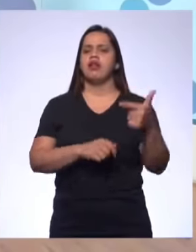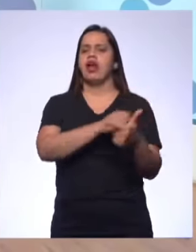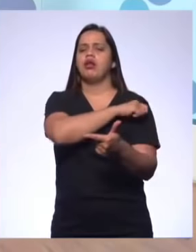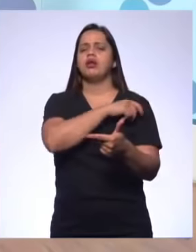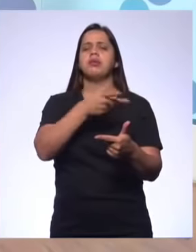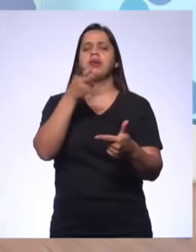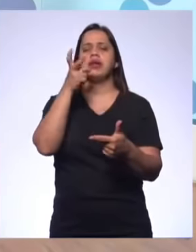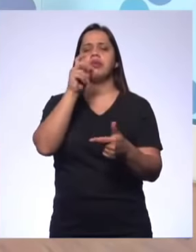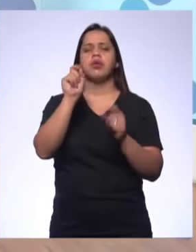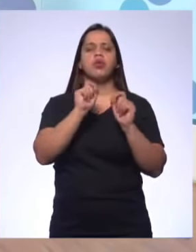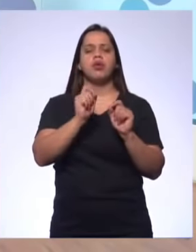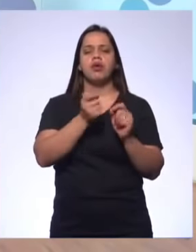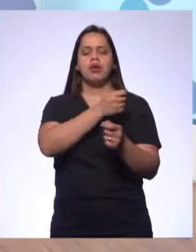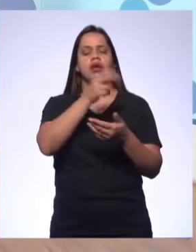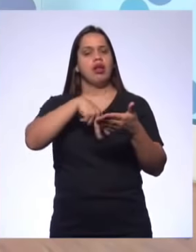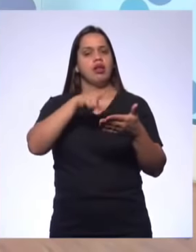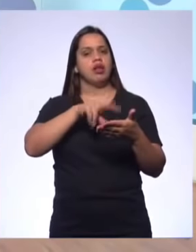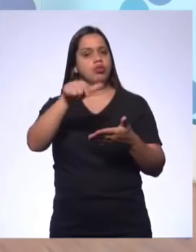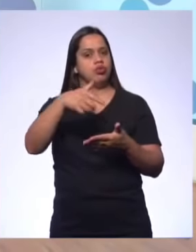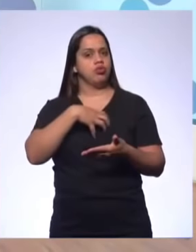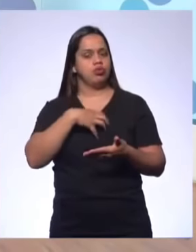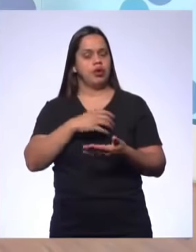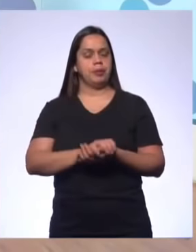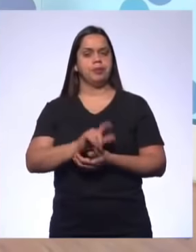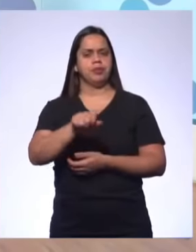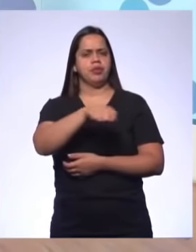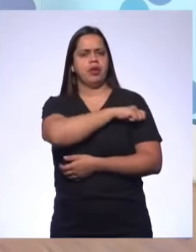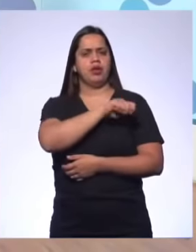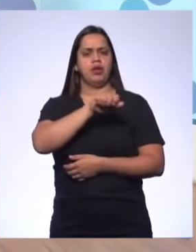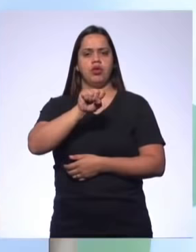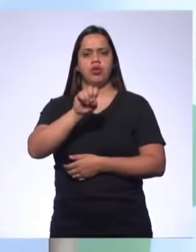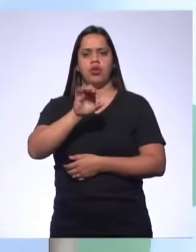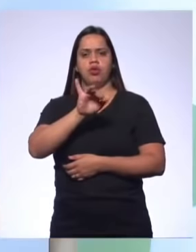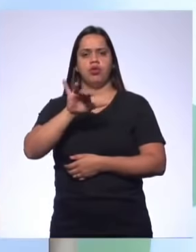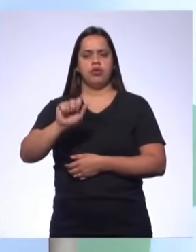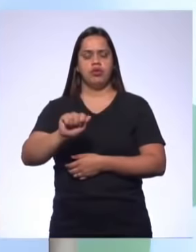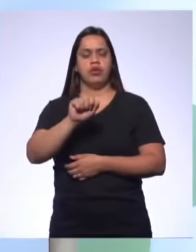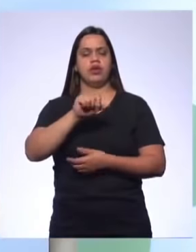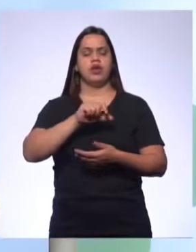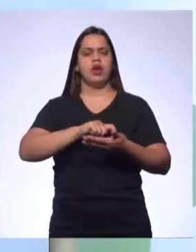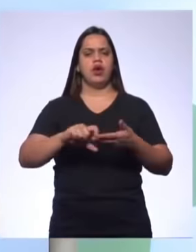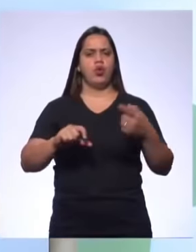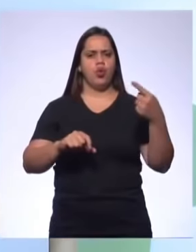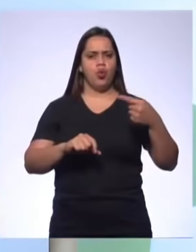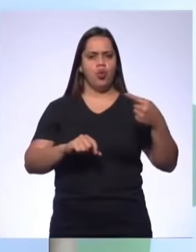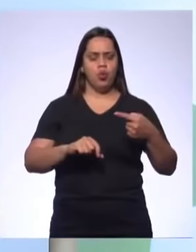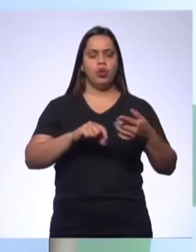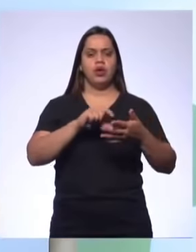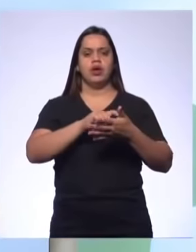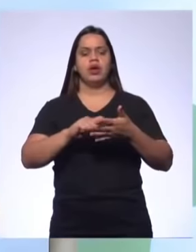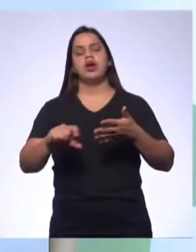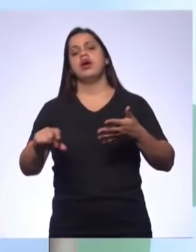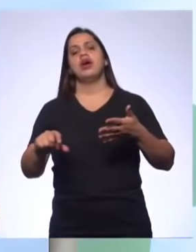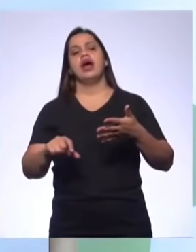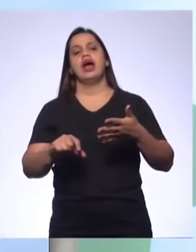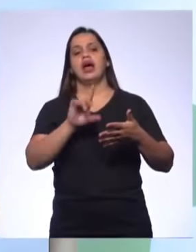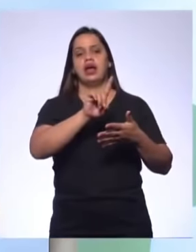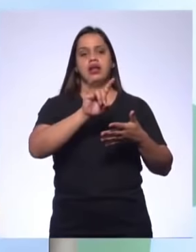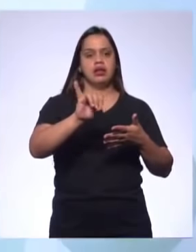né? Sofia diz assim, que o trecho 1 é discurso direto, o trecho 2 é